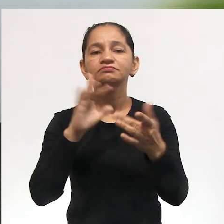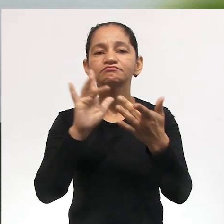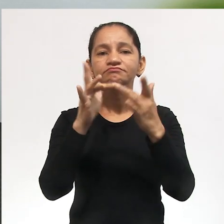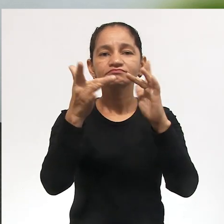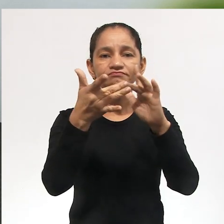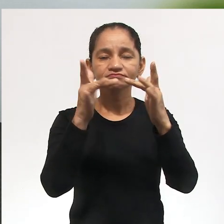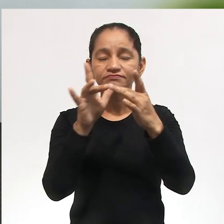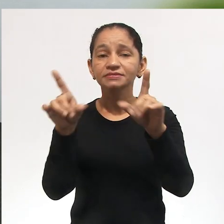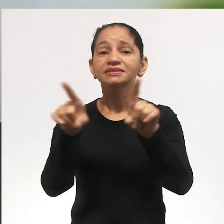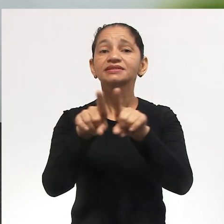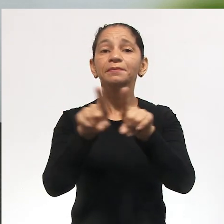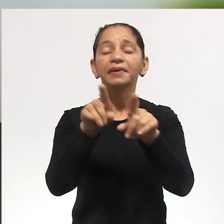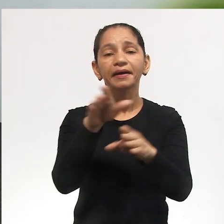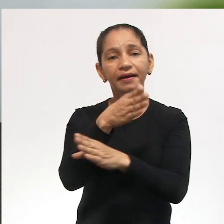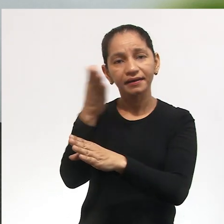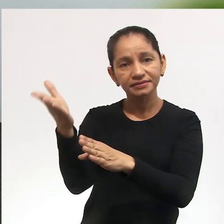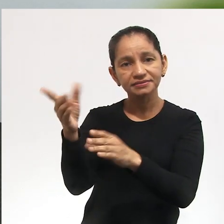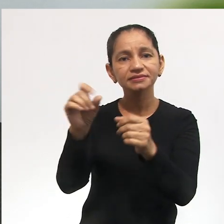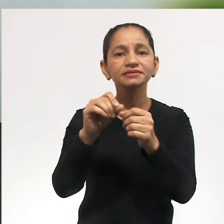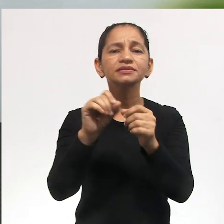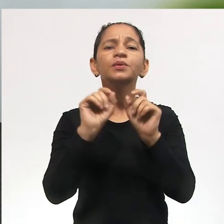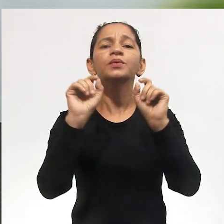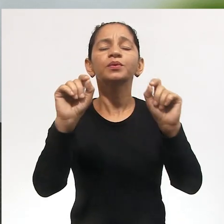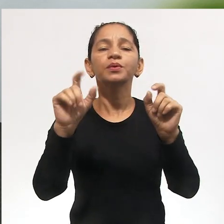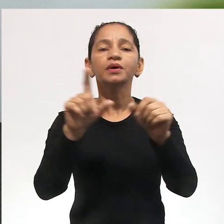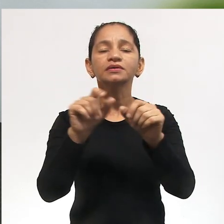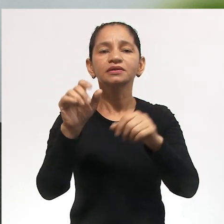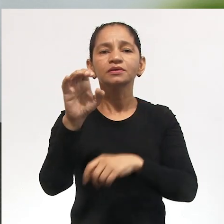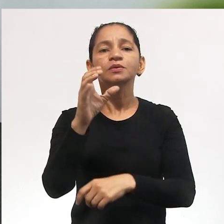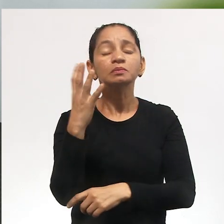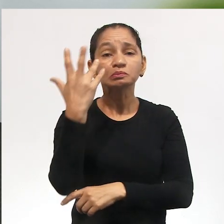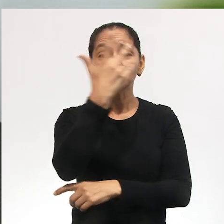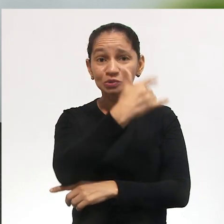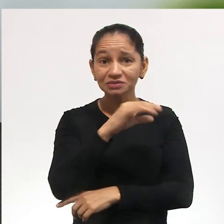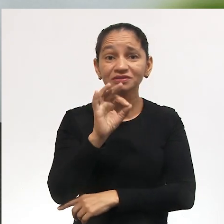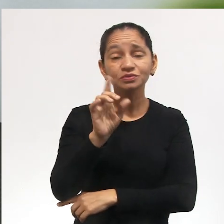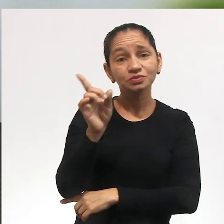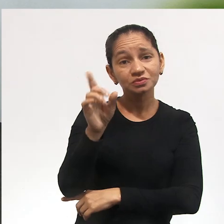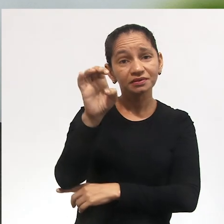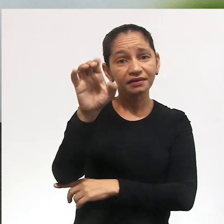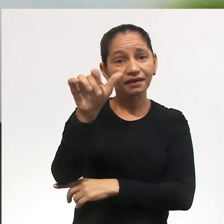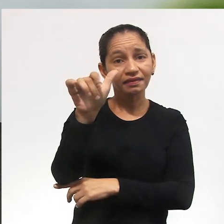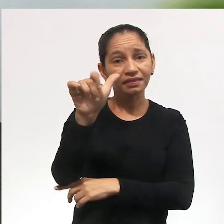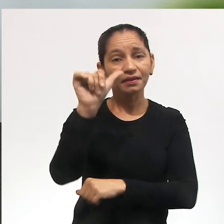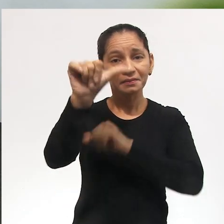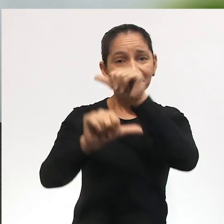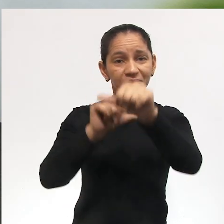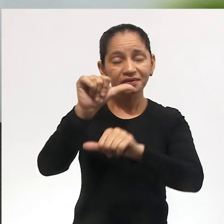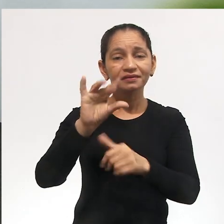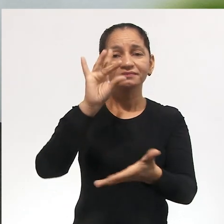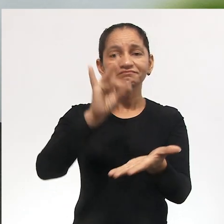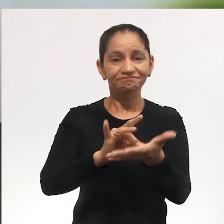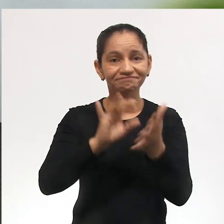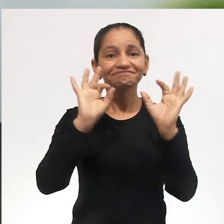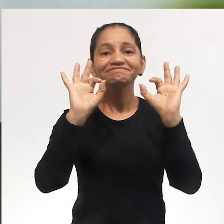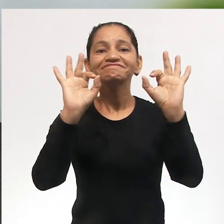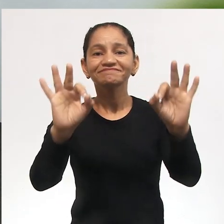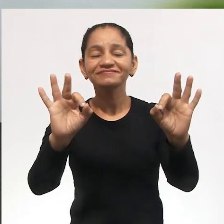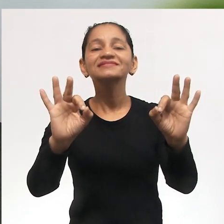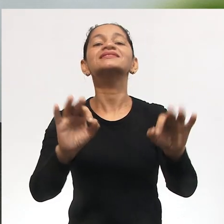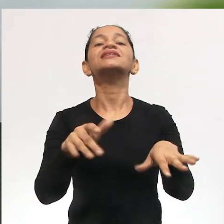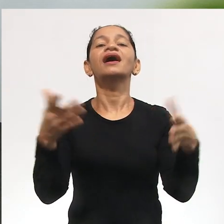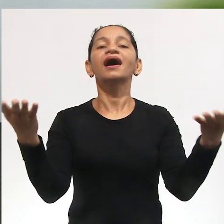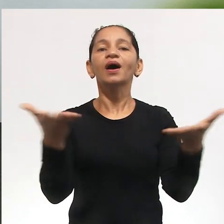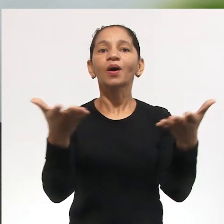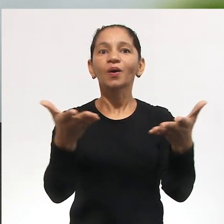à minha esquerda tem um painel com dizeres bonitos, EAD mudando realidades. Então, pessoal, vamos avançar